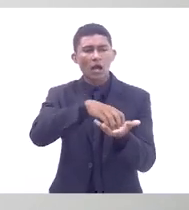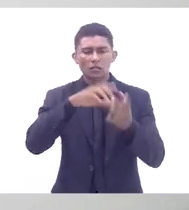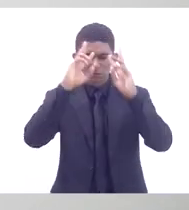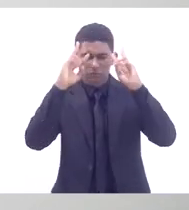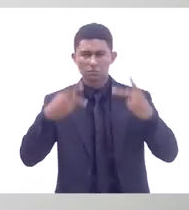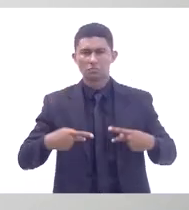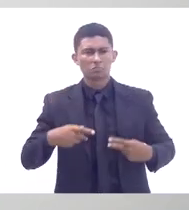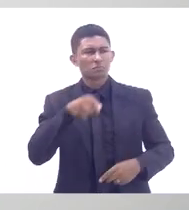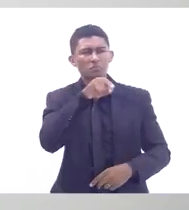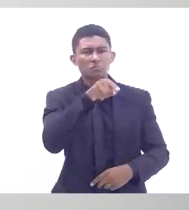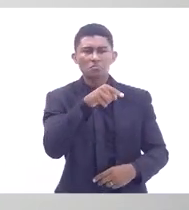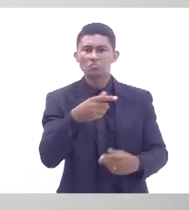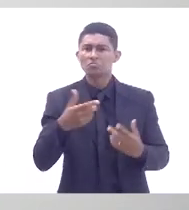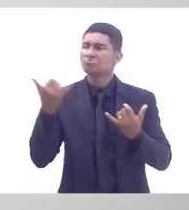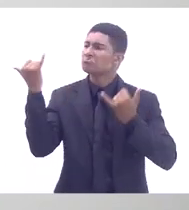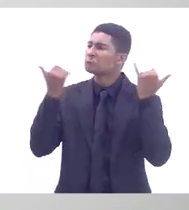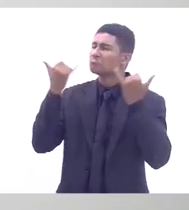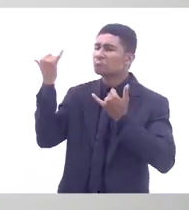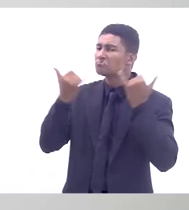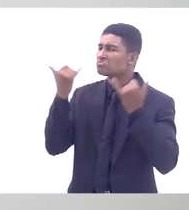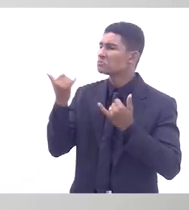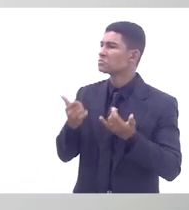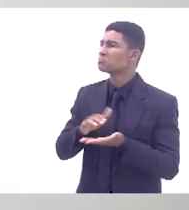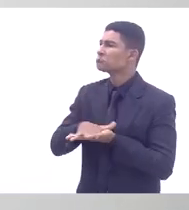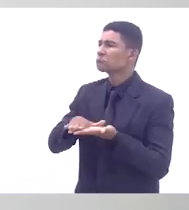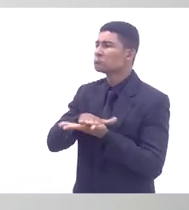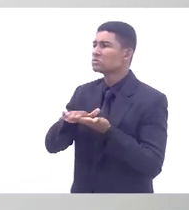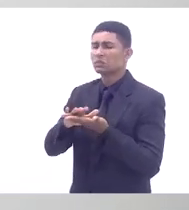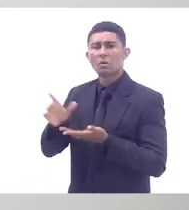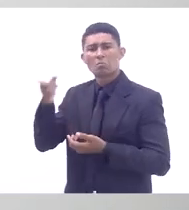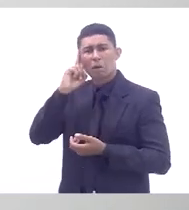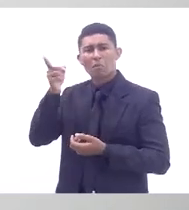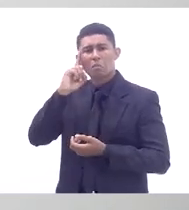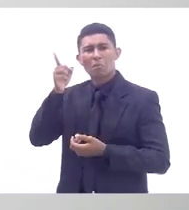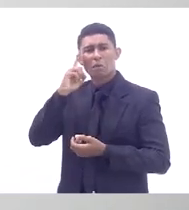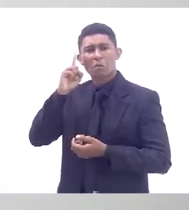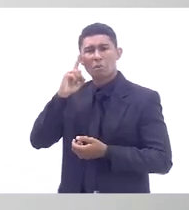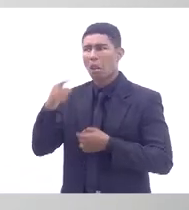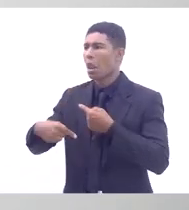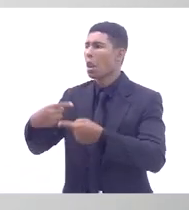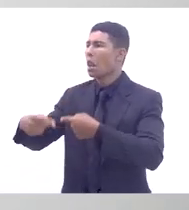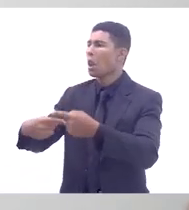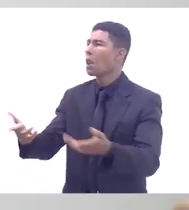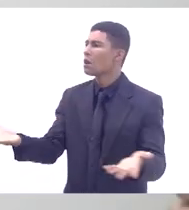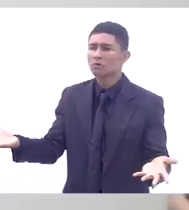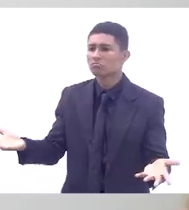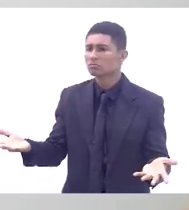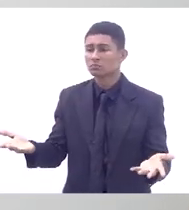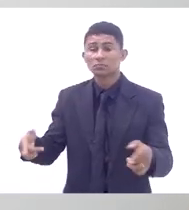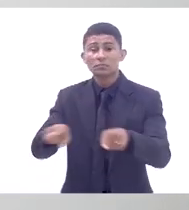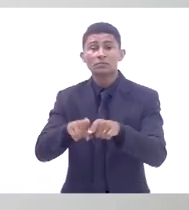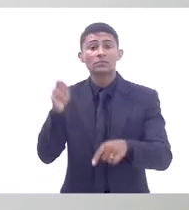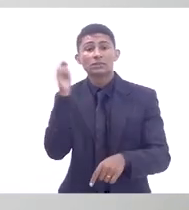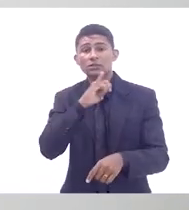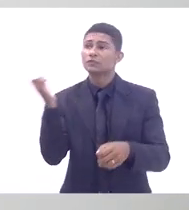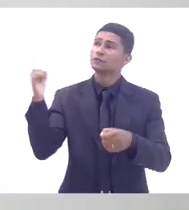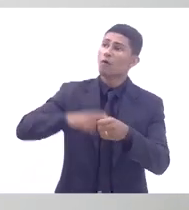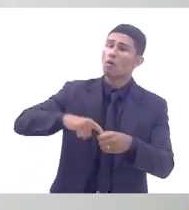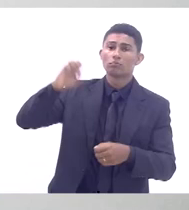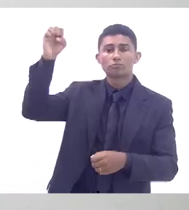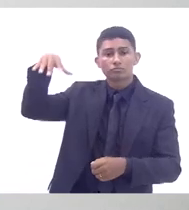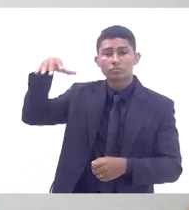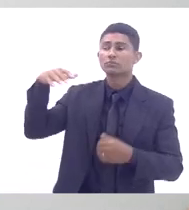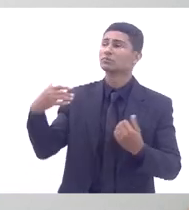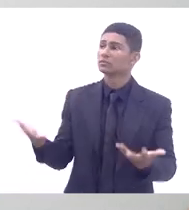sem nenhuma informação oficial por vários dias e sem data para retomada da energia ou